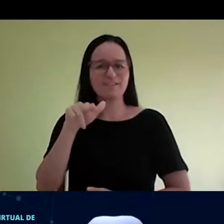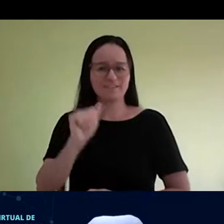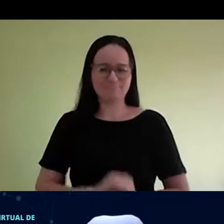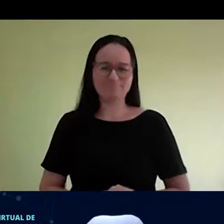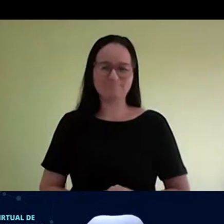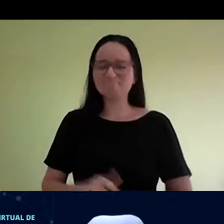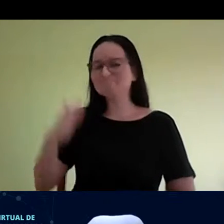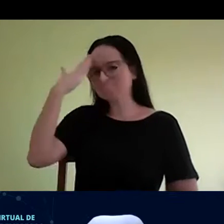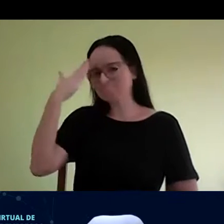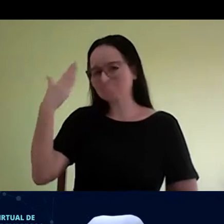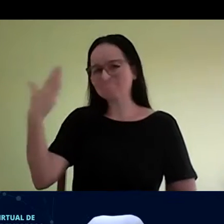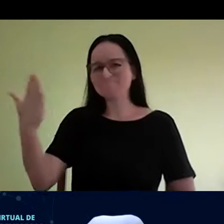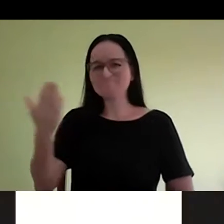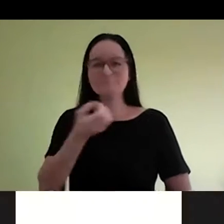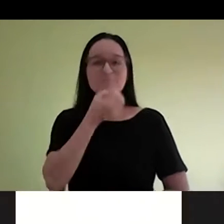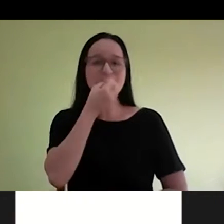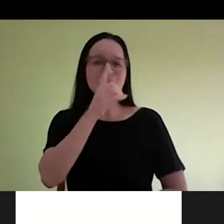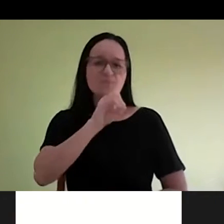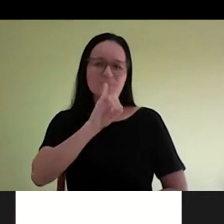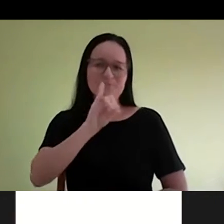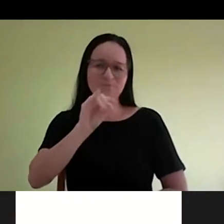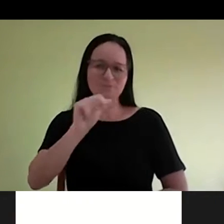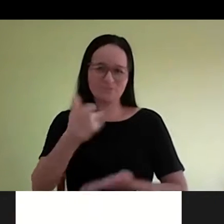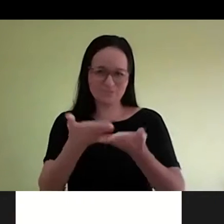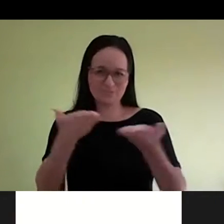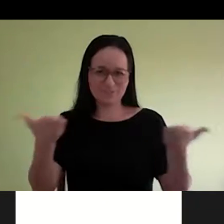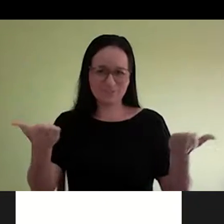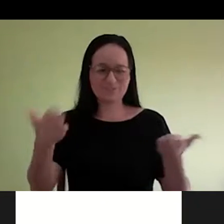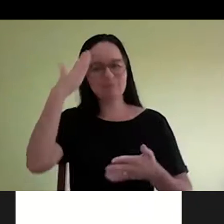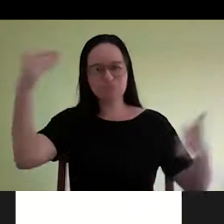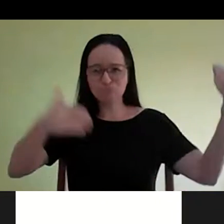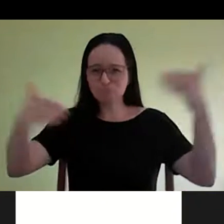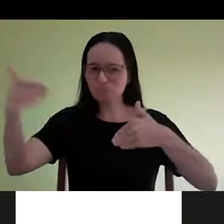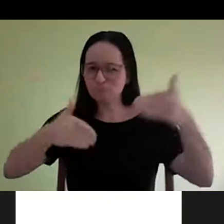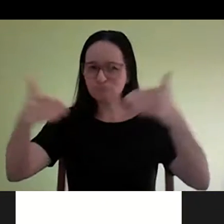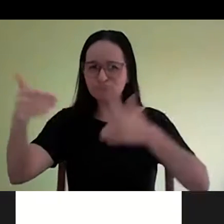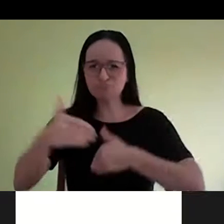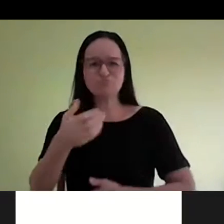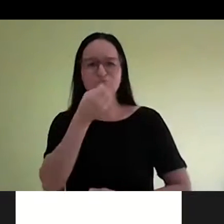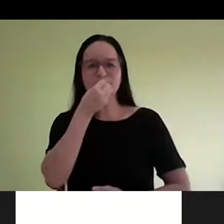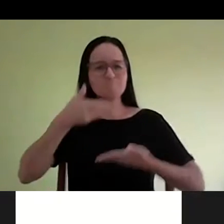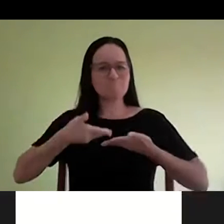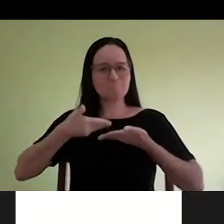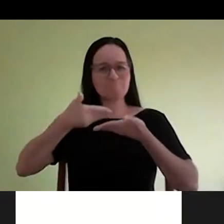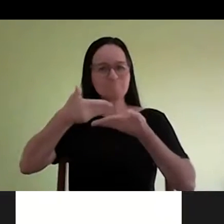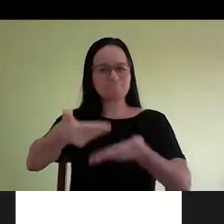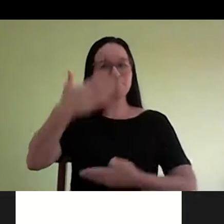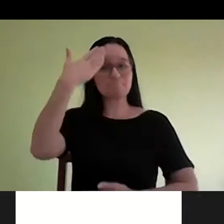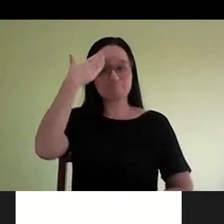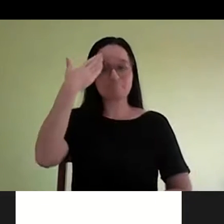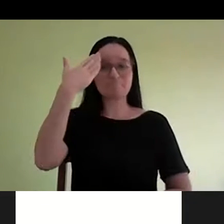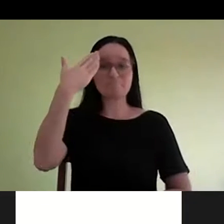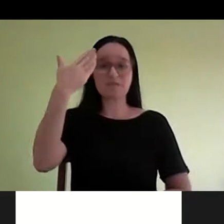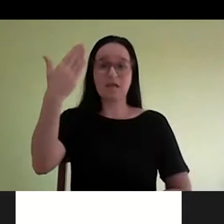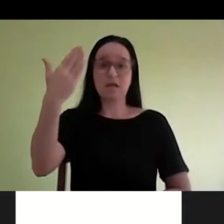bom dia. Obrigada mais uma vez pela presença de todo mundo. Obrigada pelo convite. Para quem